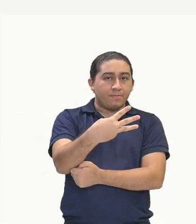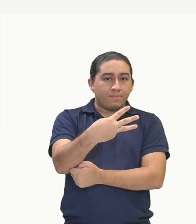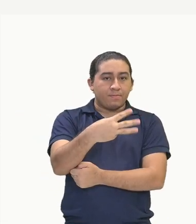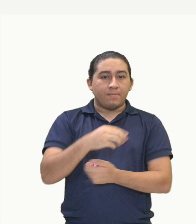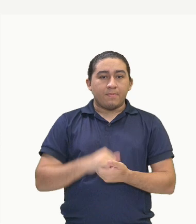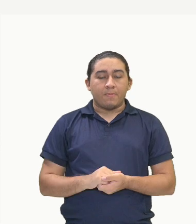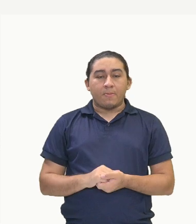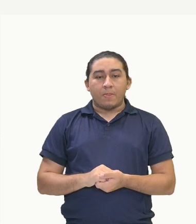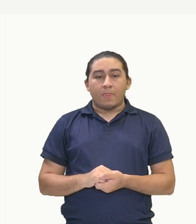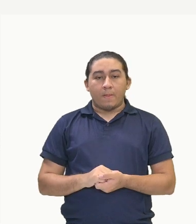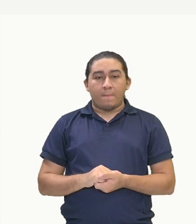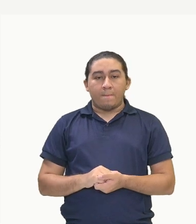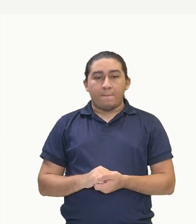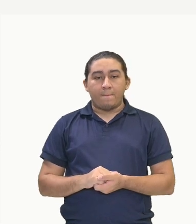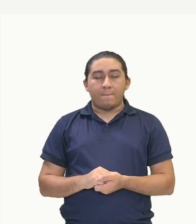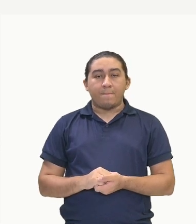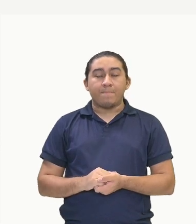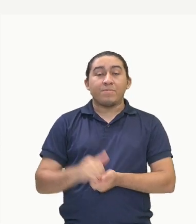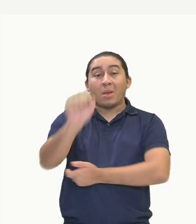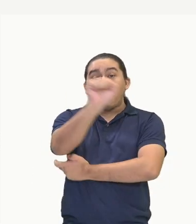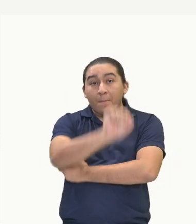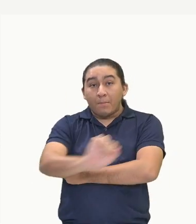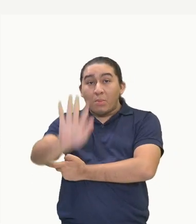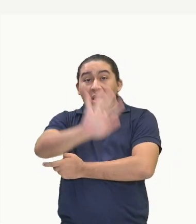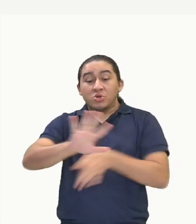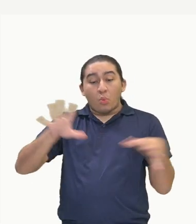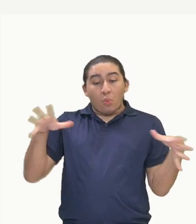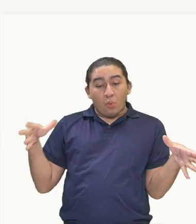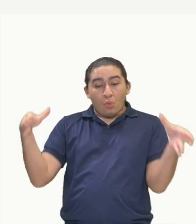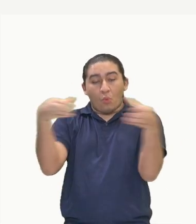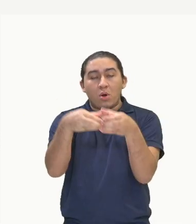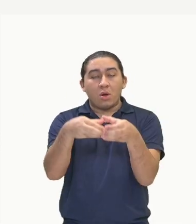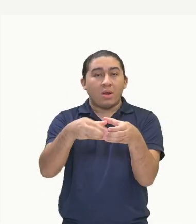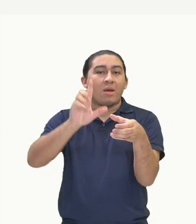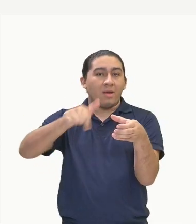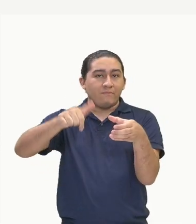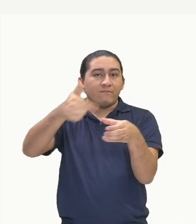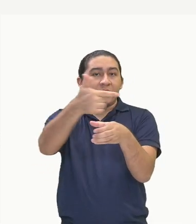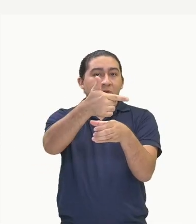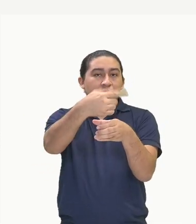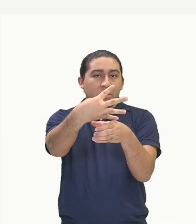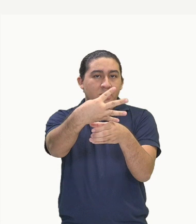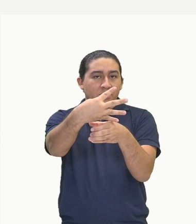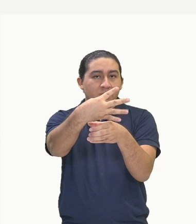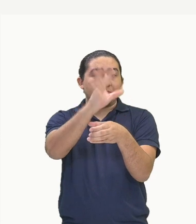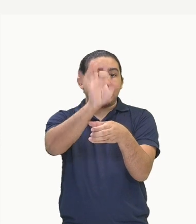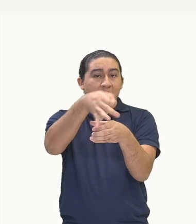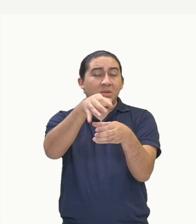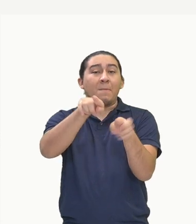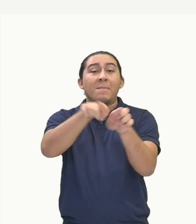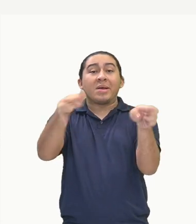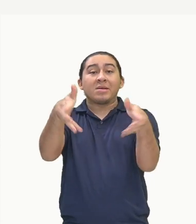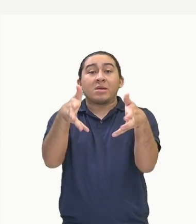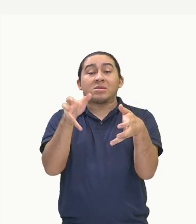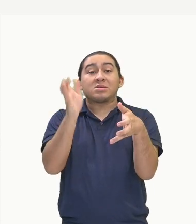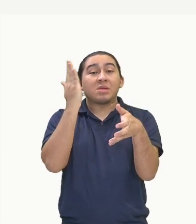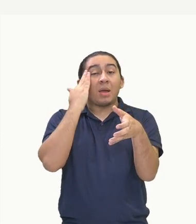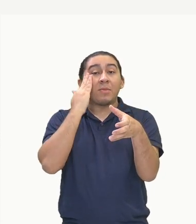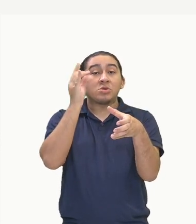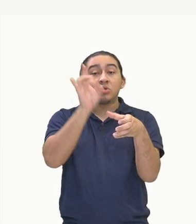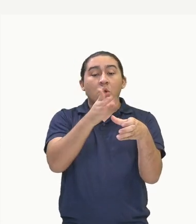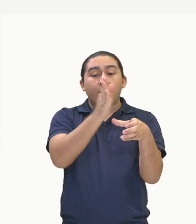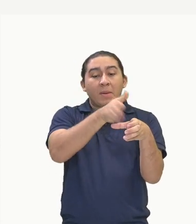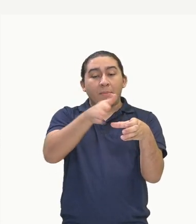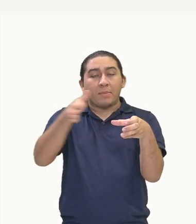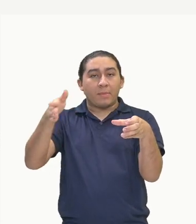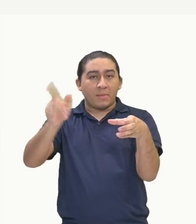Toda essa figura aí vai representar quanto, então? O nosso todo, 24. Como eu quero só 7 partes, então